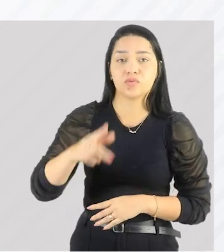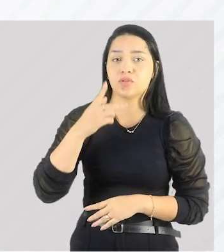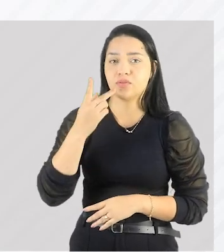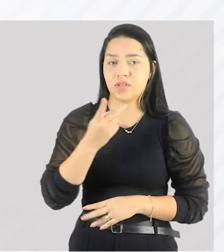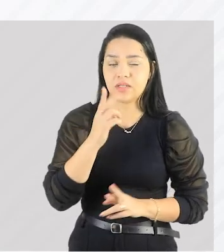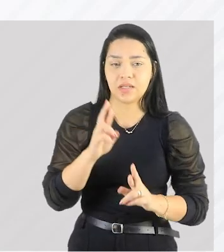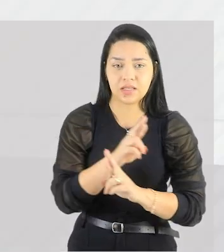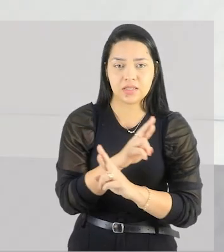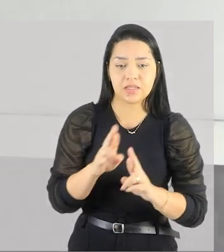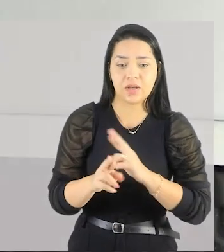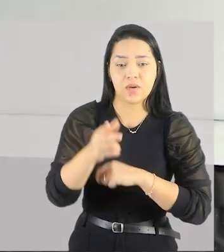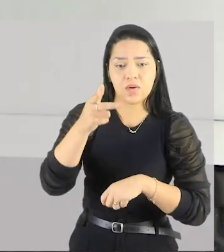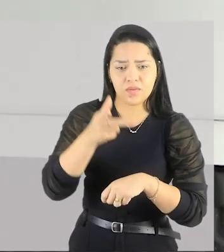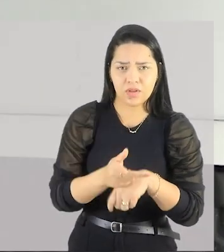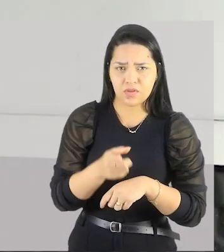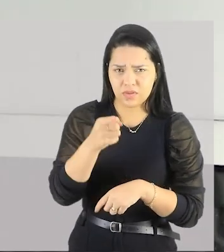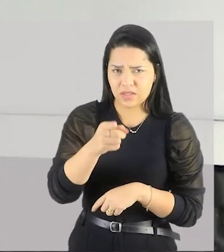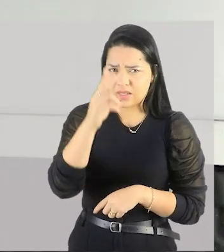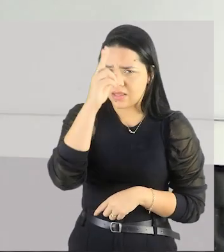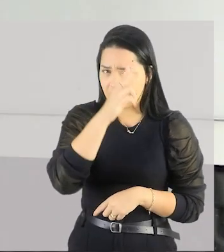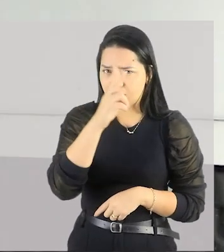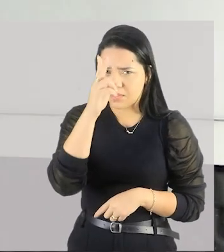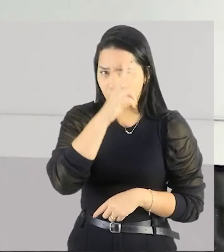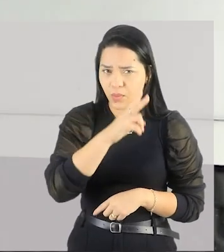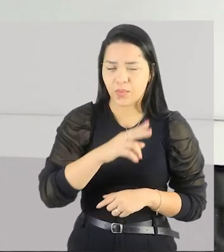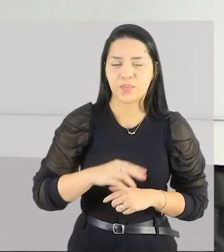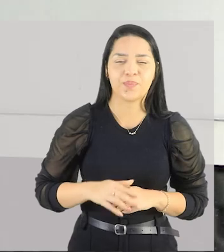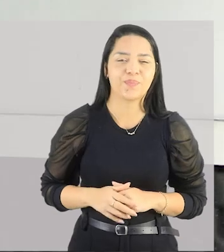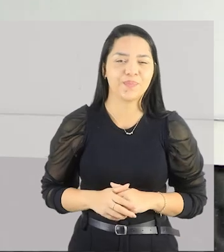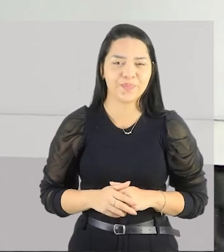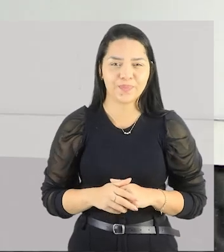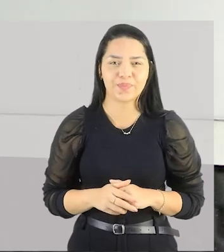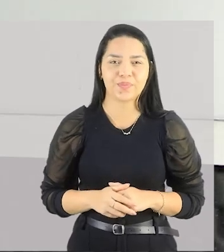com o vídeo anterior, lembrou? Sigamos.